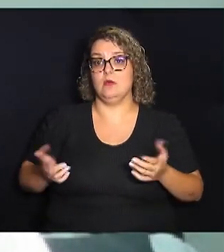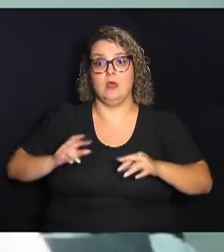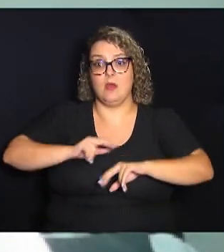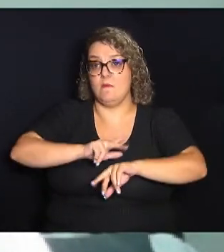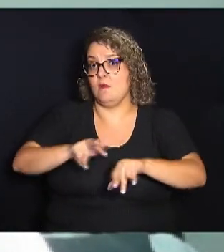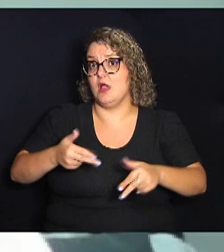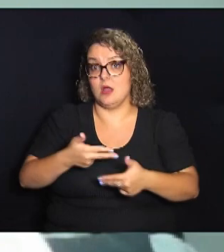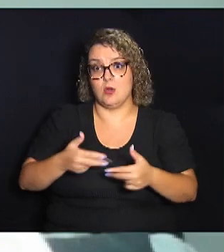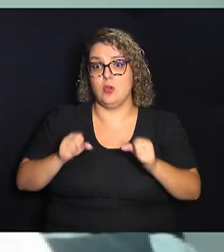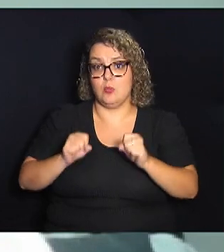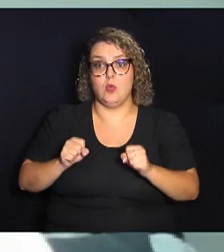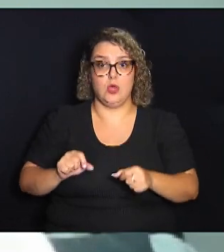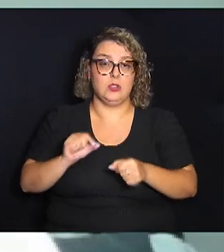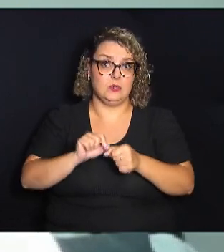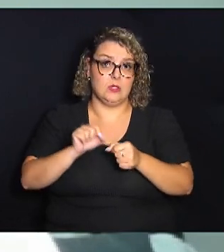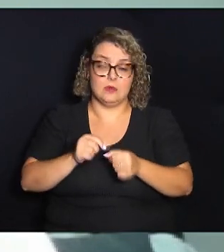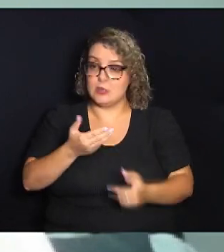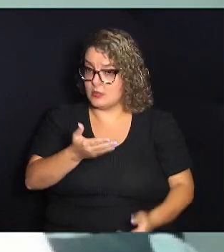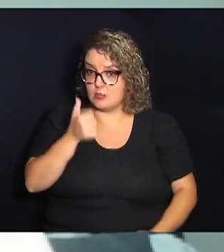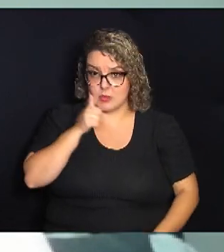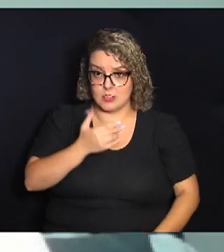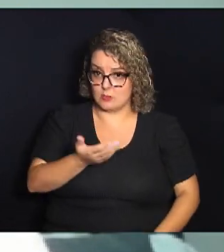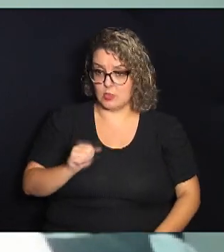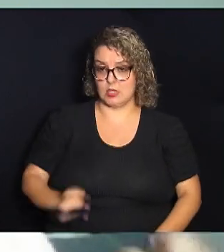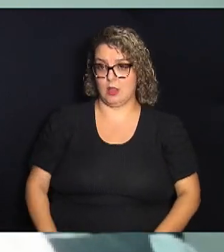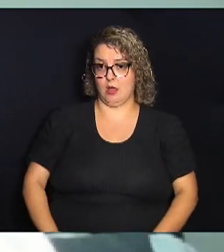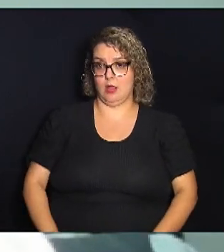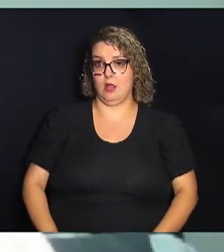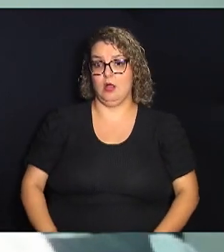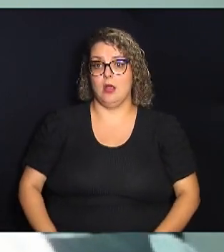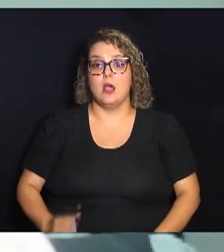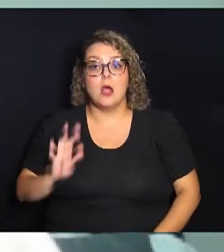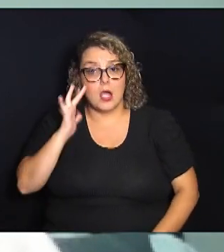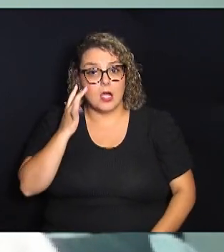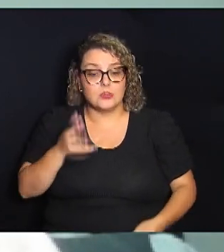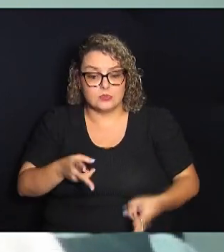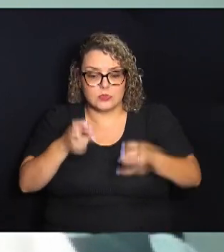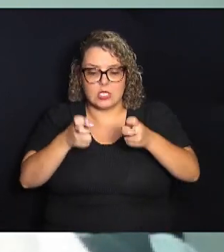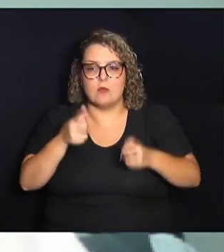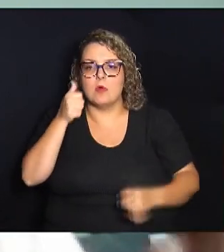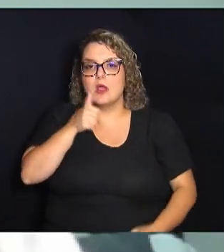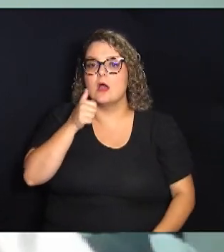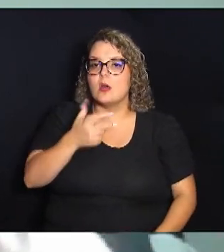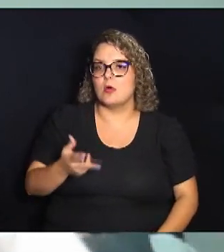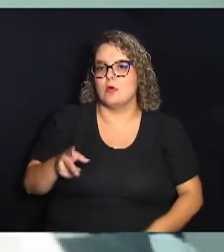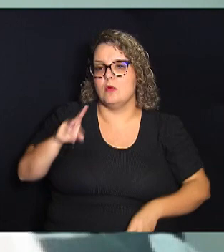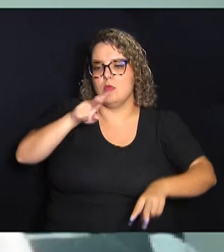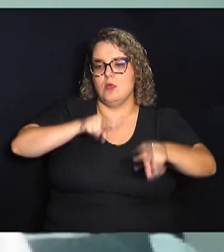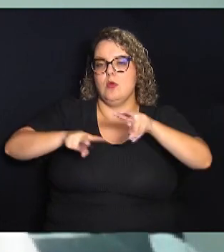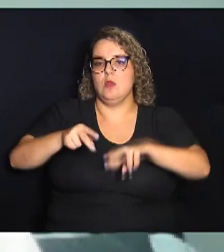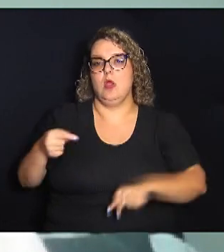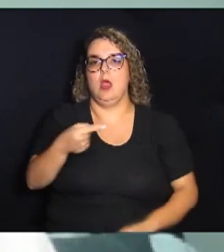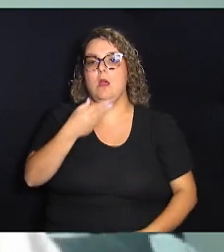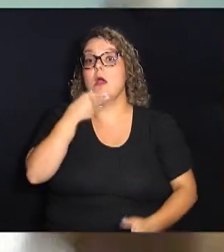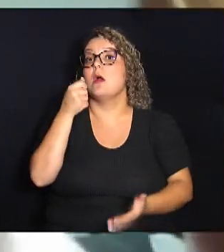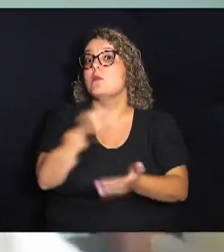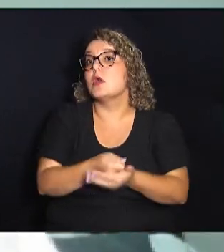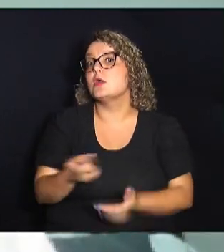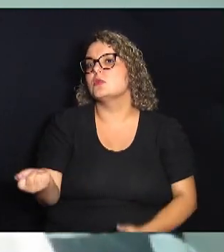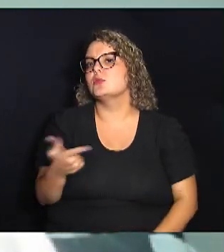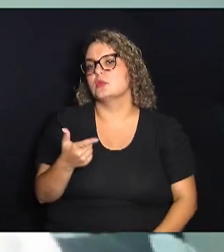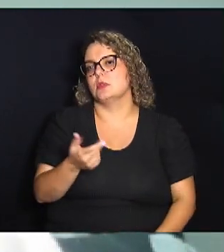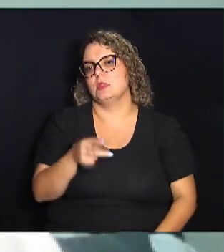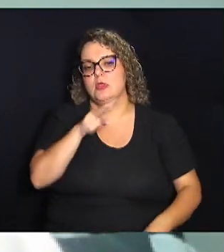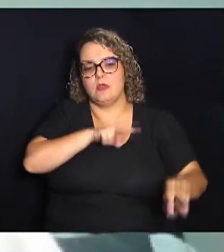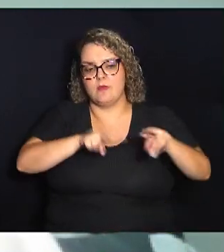a gente pode fazer para essa mulher. Eu acho que a gente tem que enxergar essa mulher com uma visão menos machista do que se